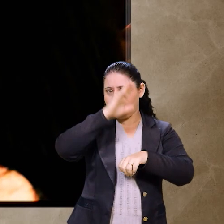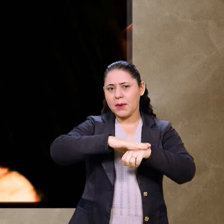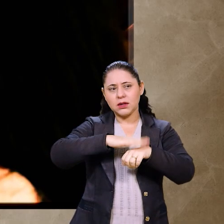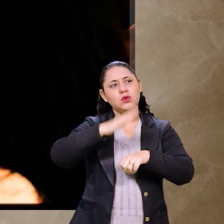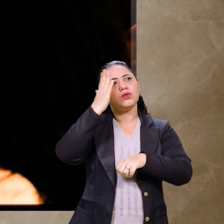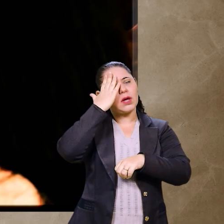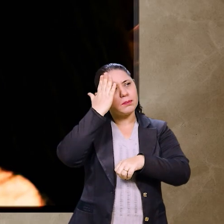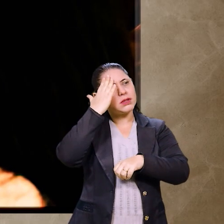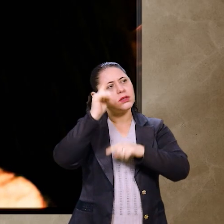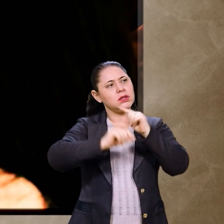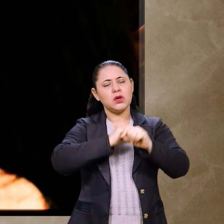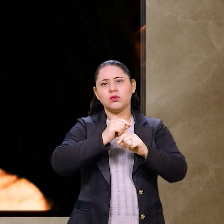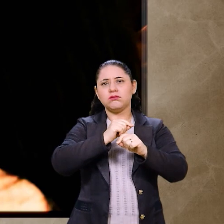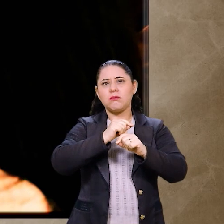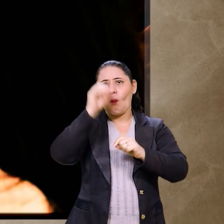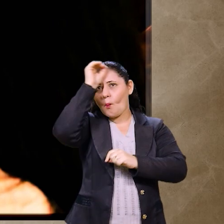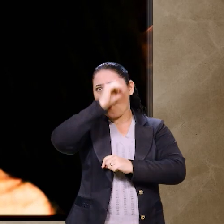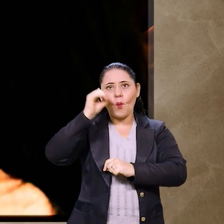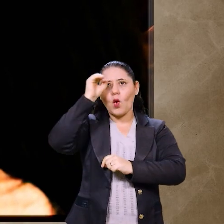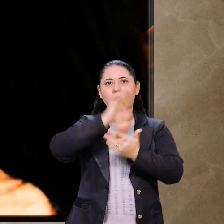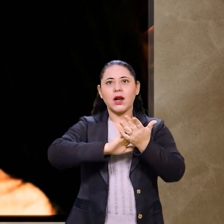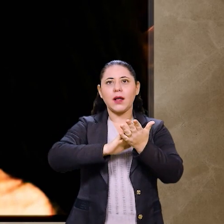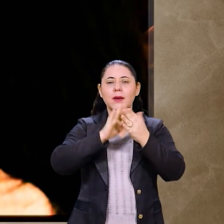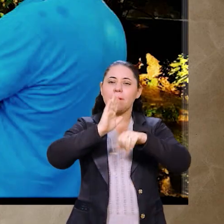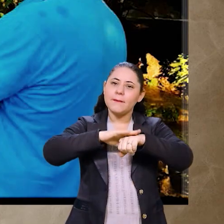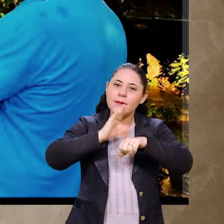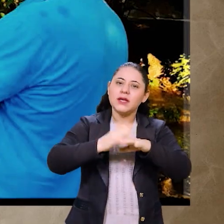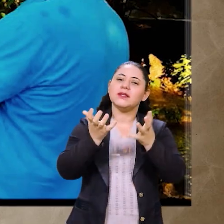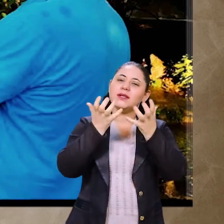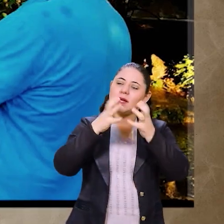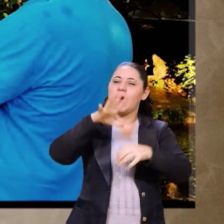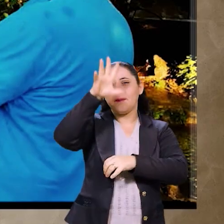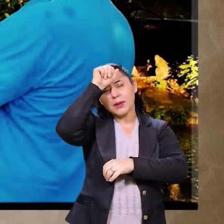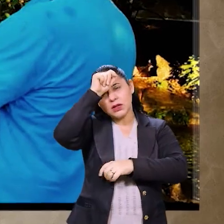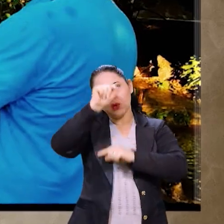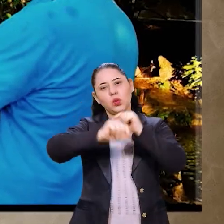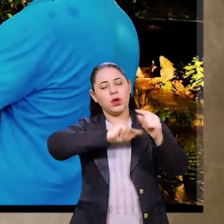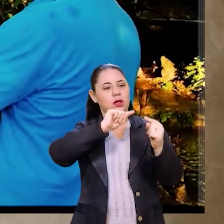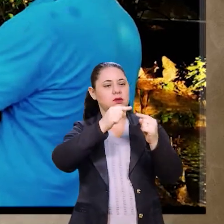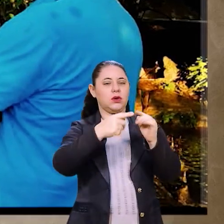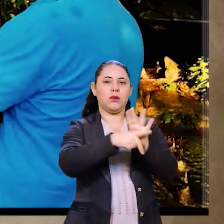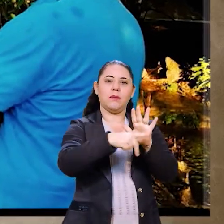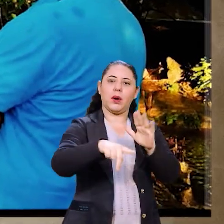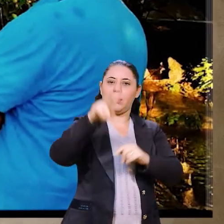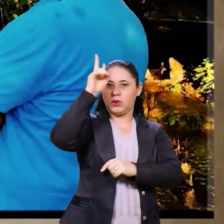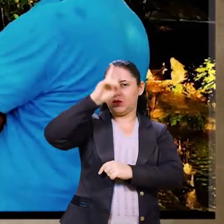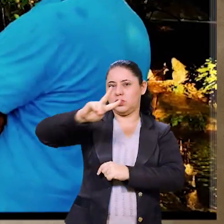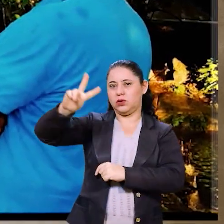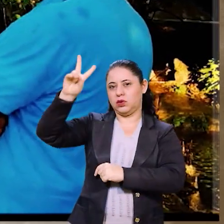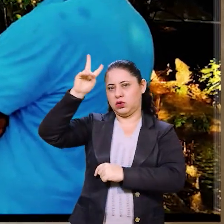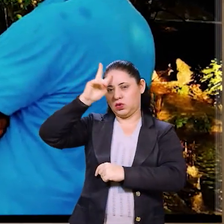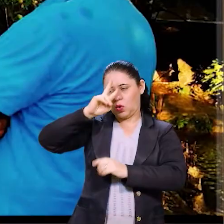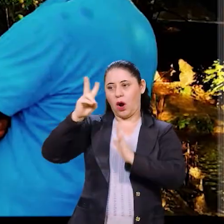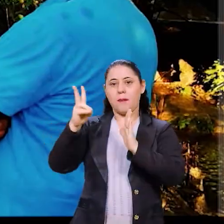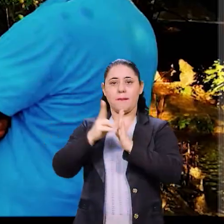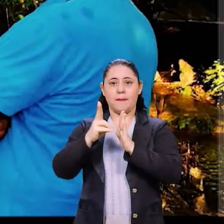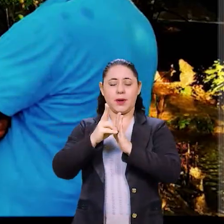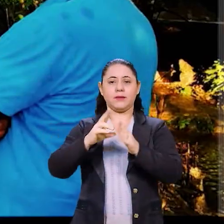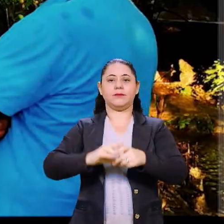aprendia, mais eu sabia que eu não sabia nada e mais eu queria aprender em relação à questão principalmente da